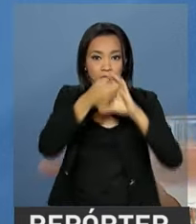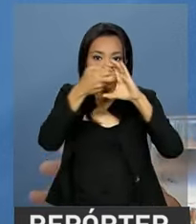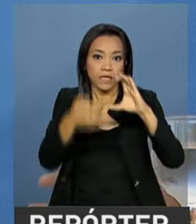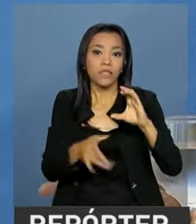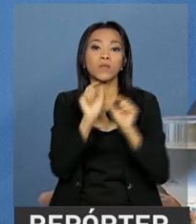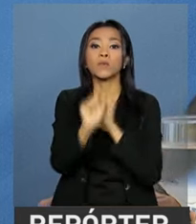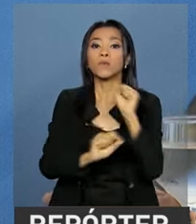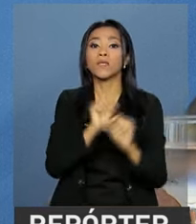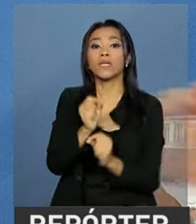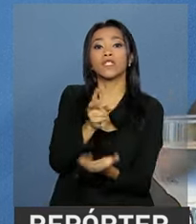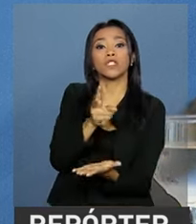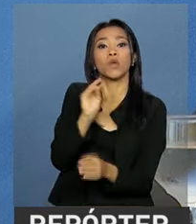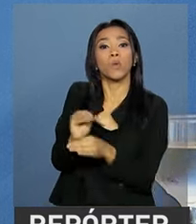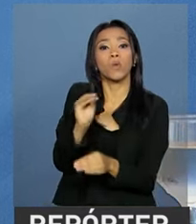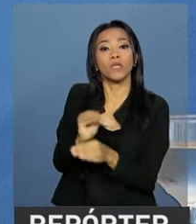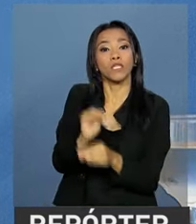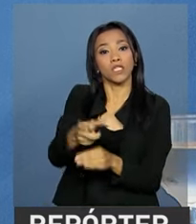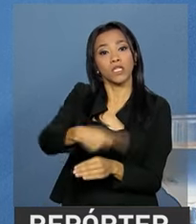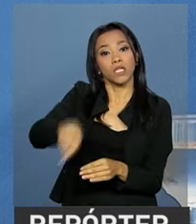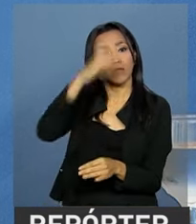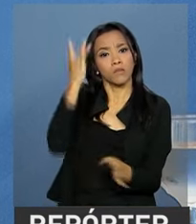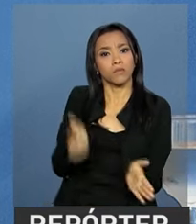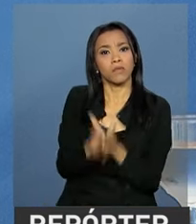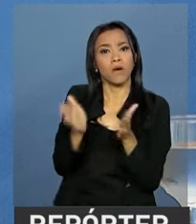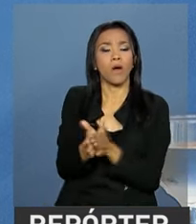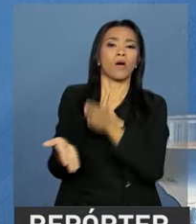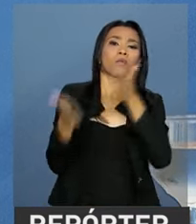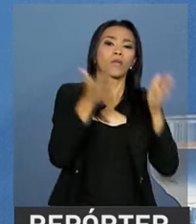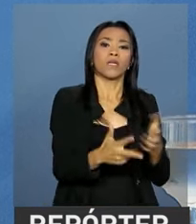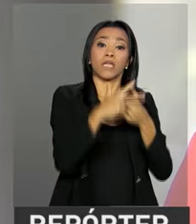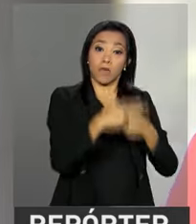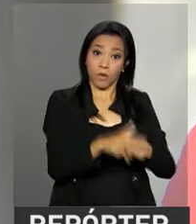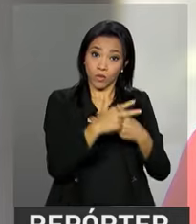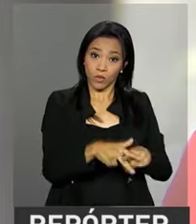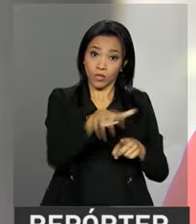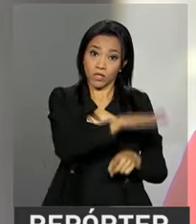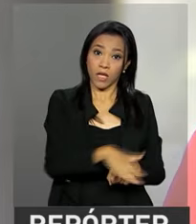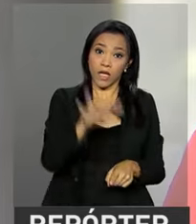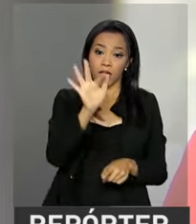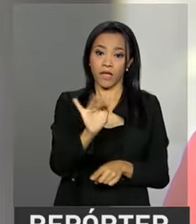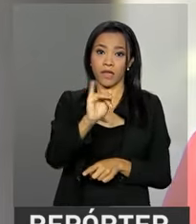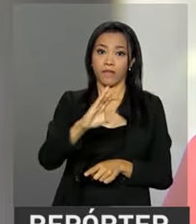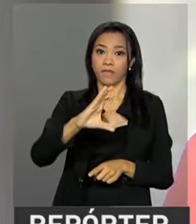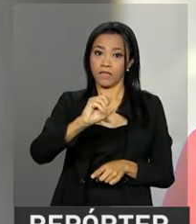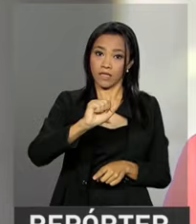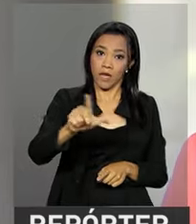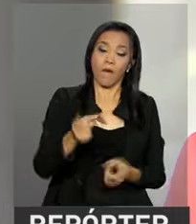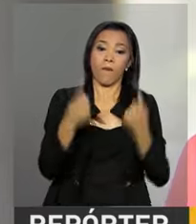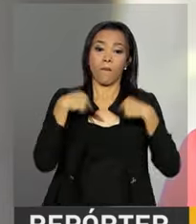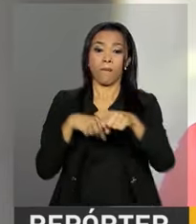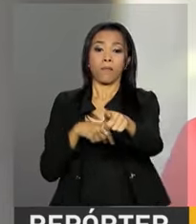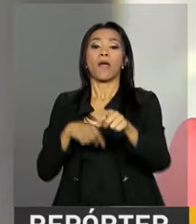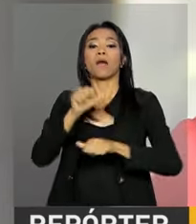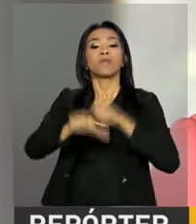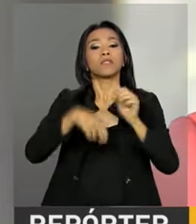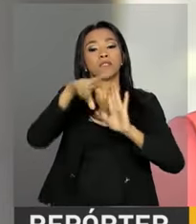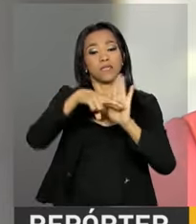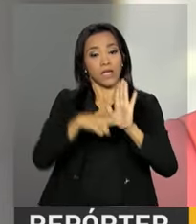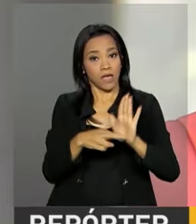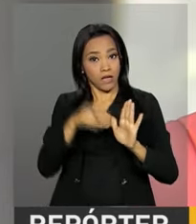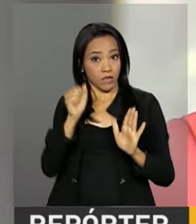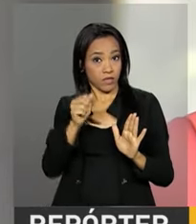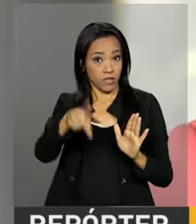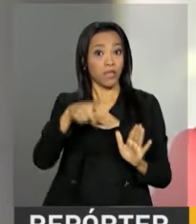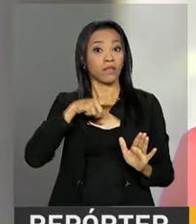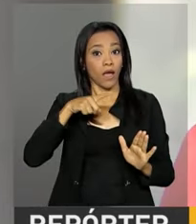preservar os mais vulneráveis e manter o ajuste fiscal a reforma da previdência está em tramitação no congresso nacional